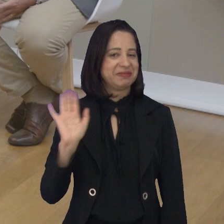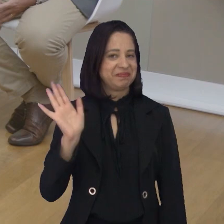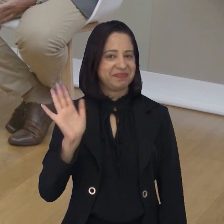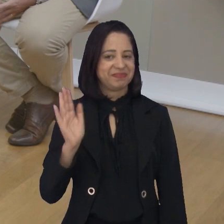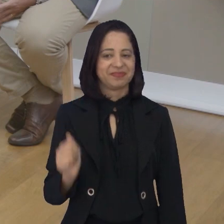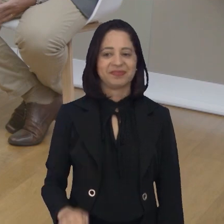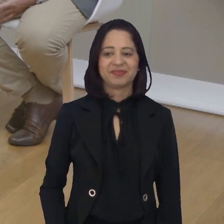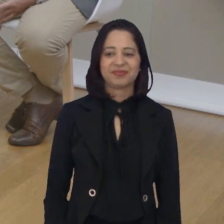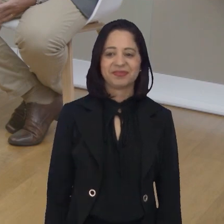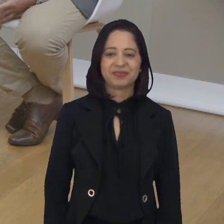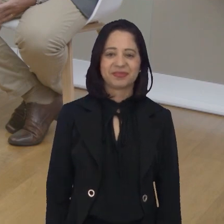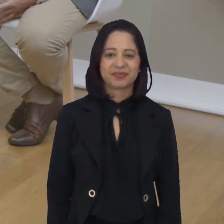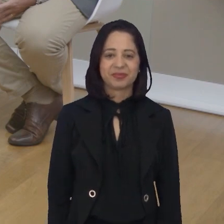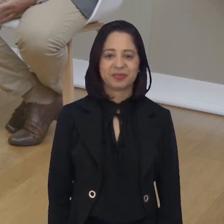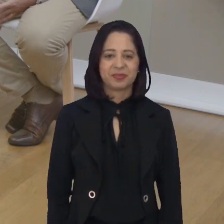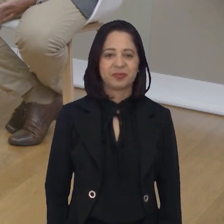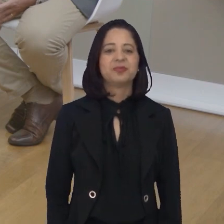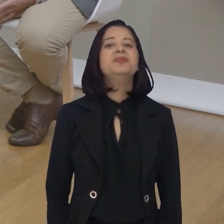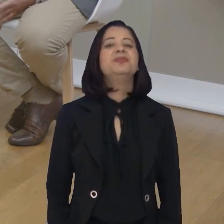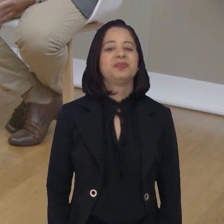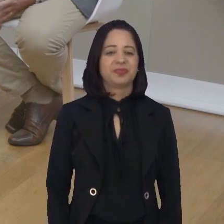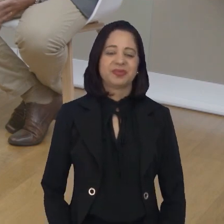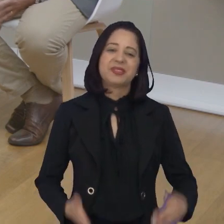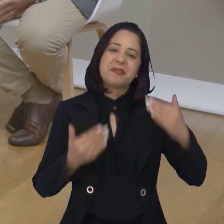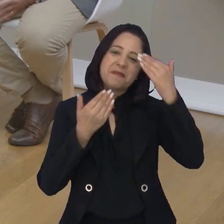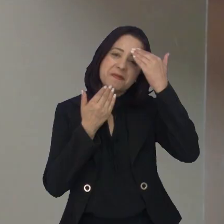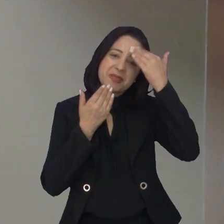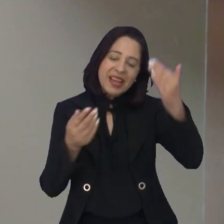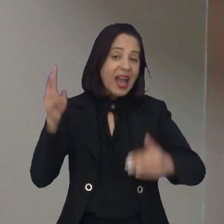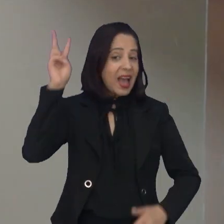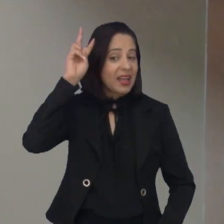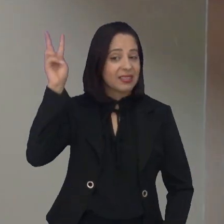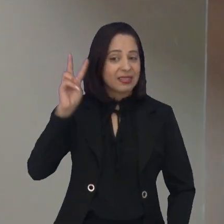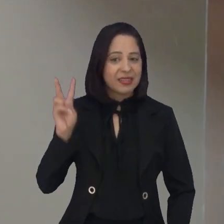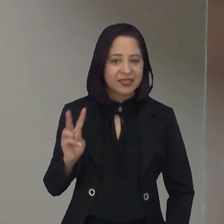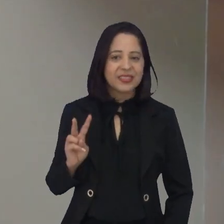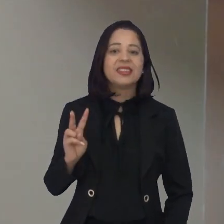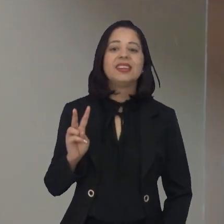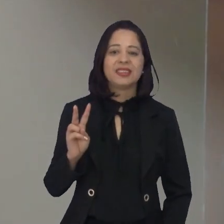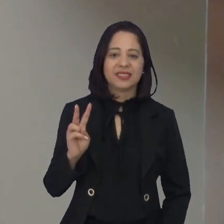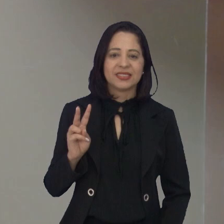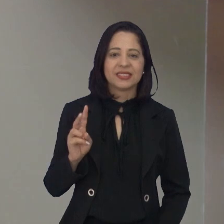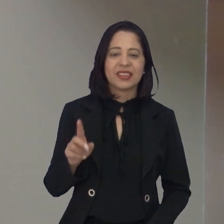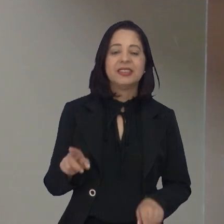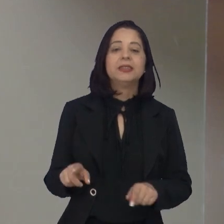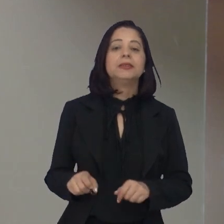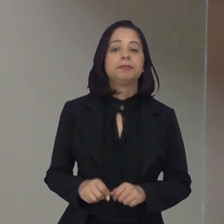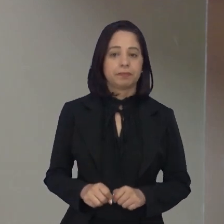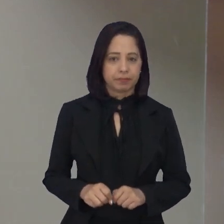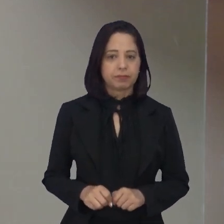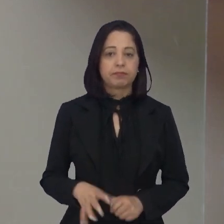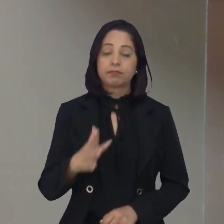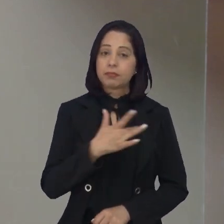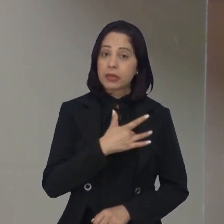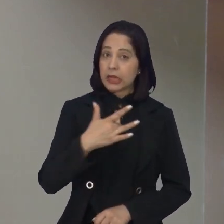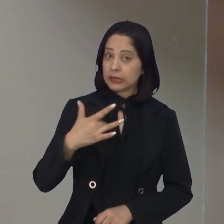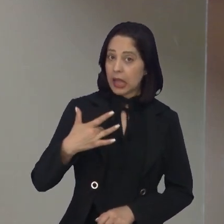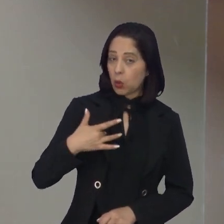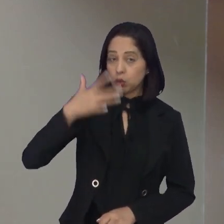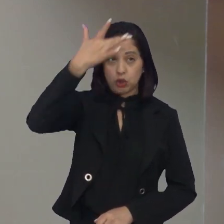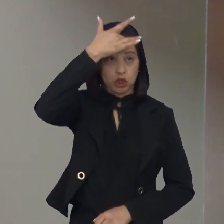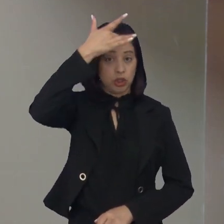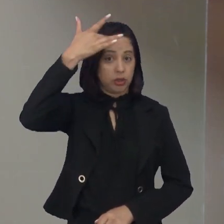tchau. Muito obrigada, Vanessa, Brigadeiro Piva, também, que satisfação. A saúde mental